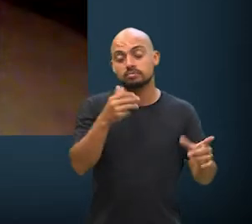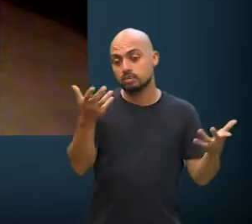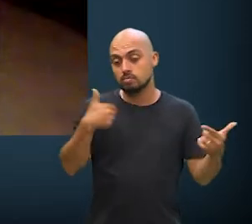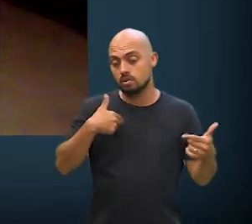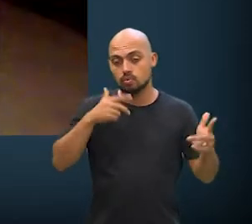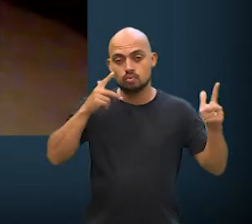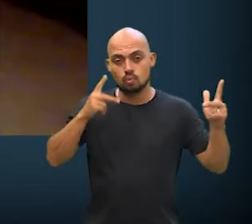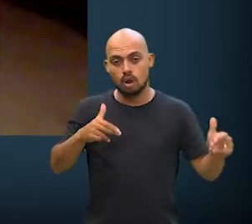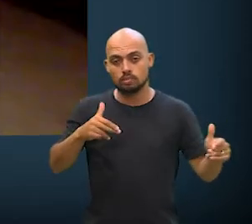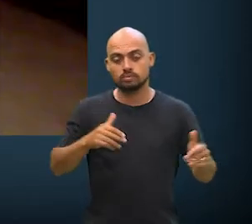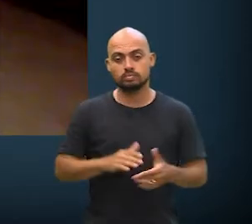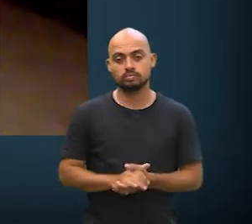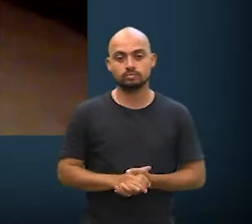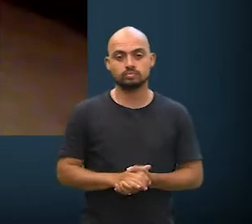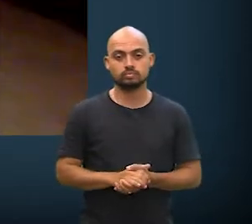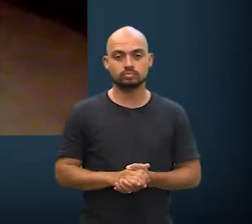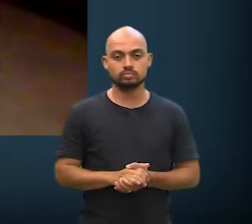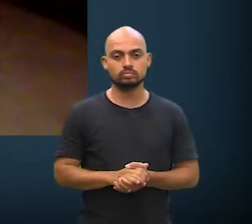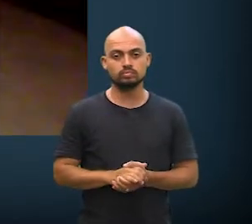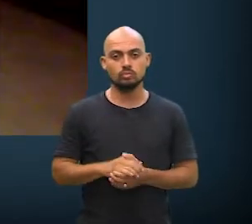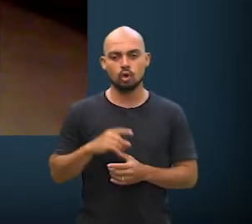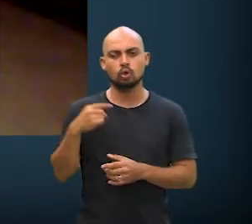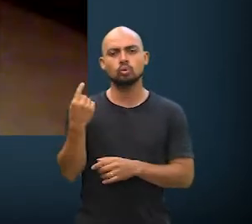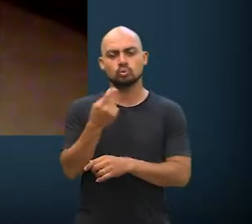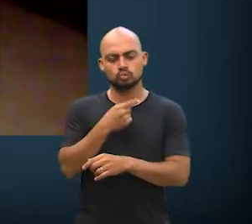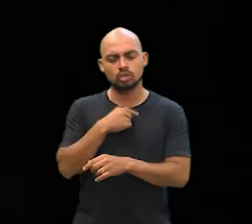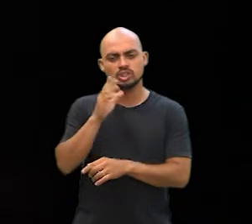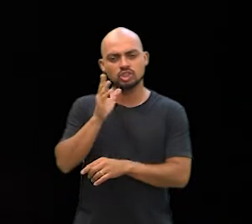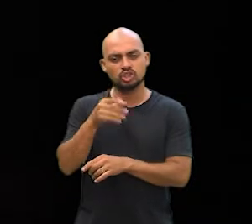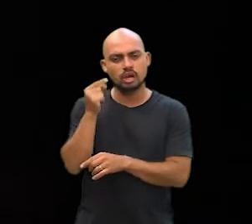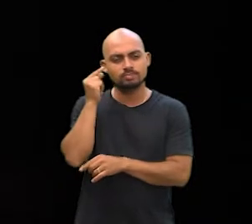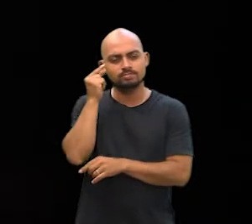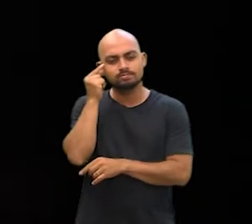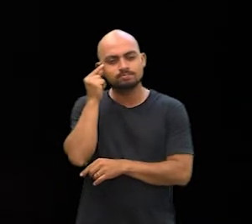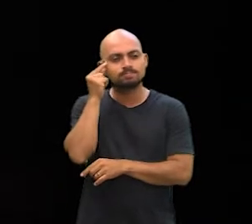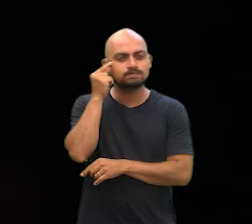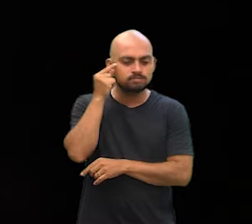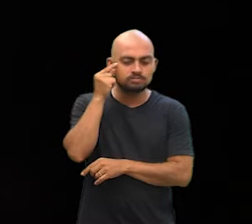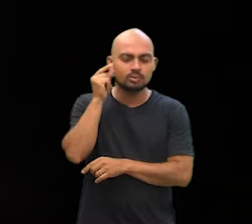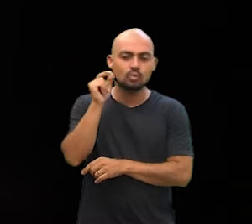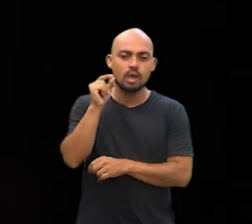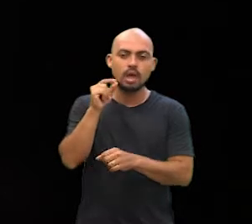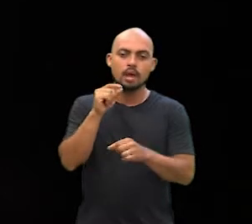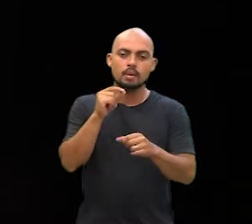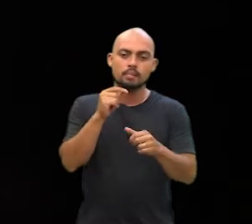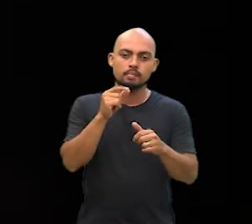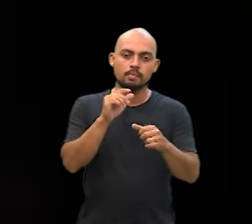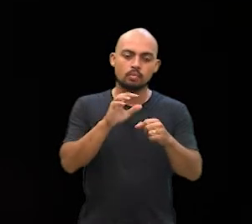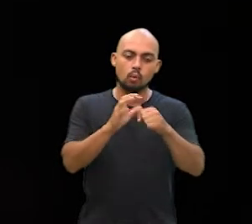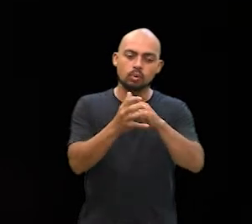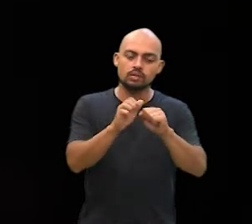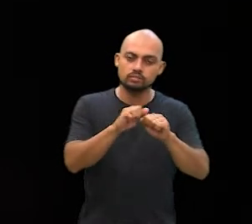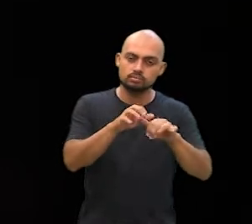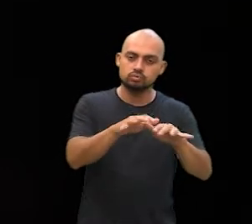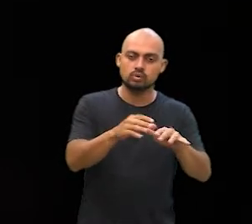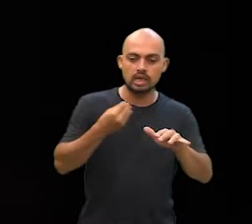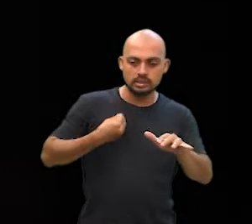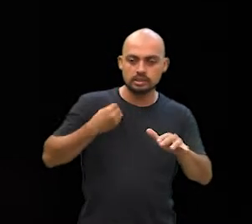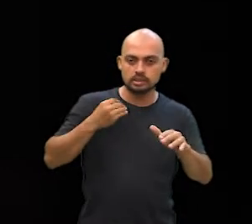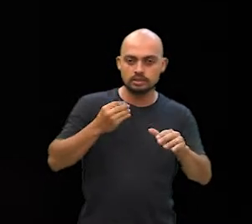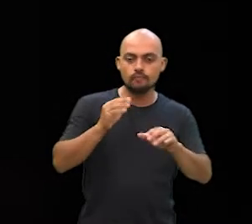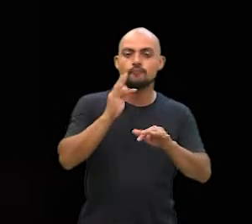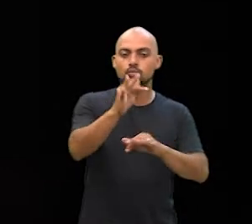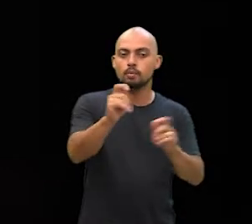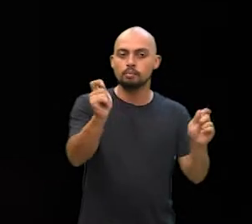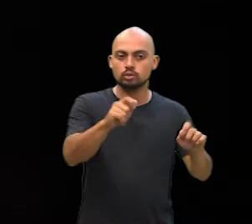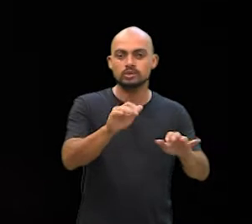no que você pode fazer. Nós já víamos pensando não que existiria uma pandemia, mas que os governos eles não